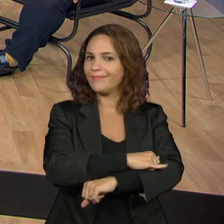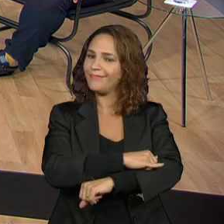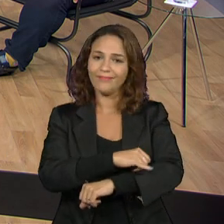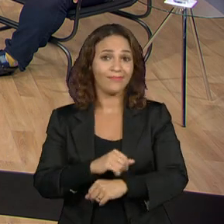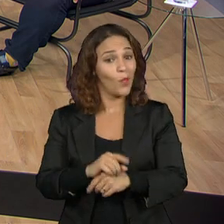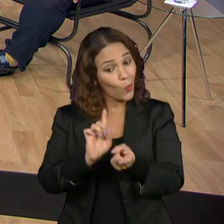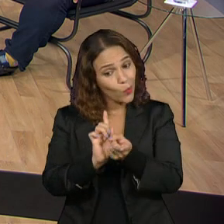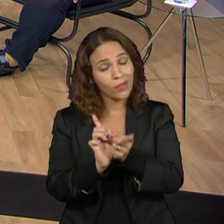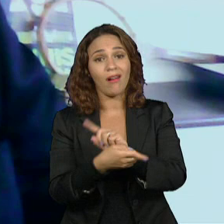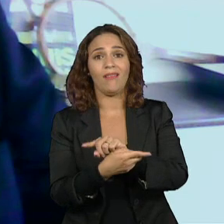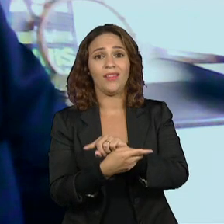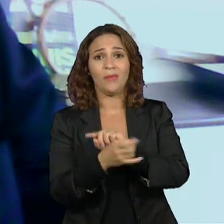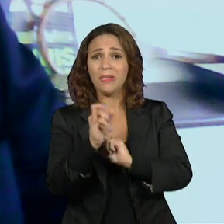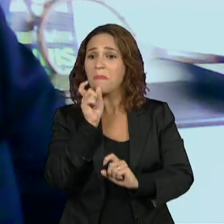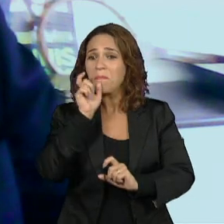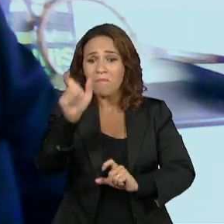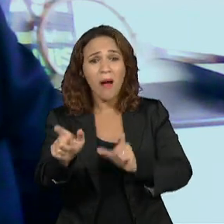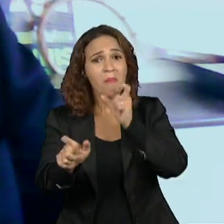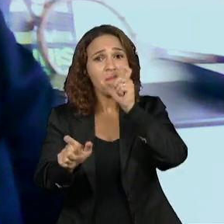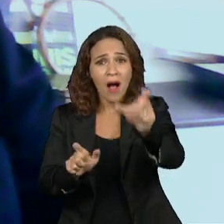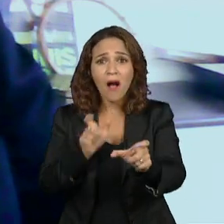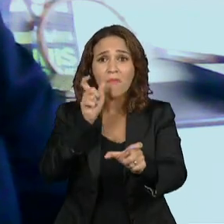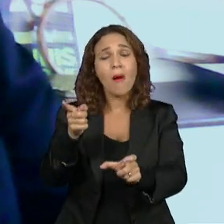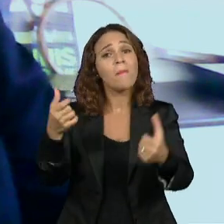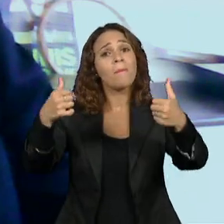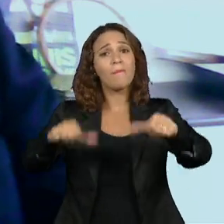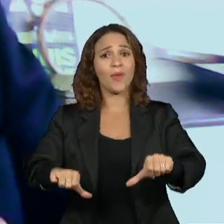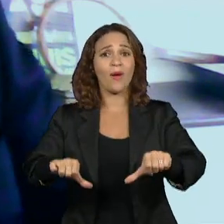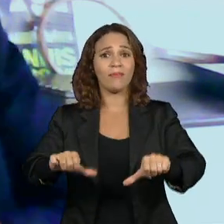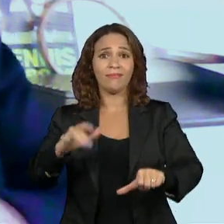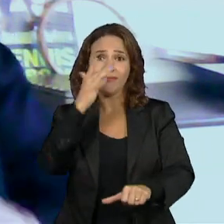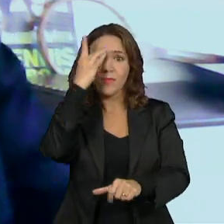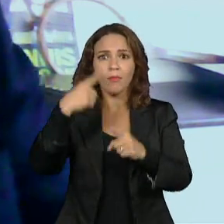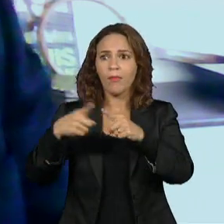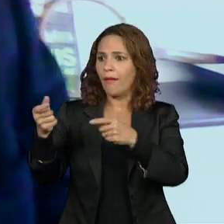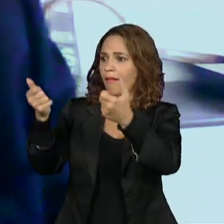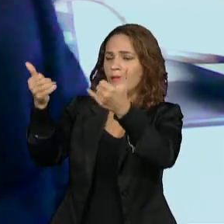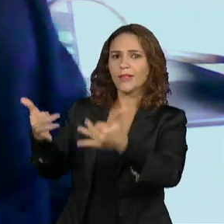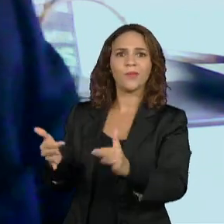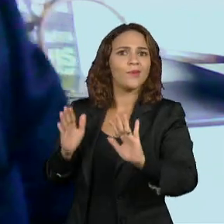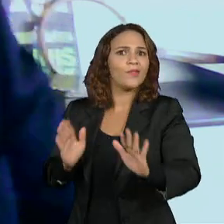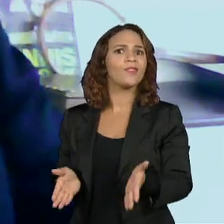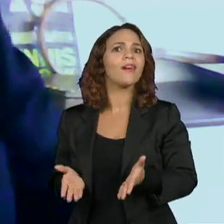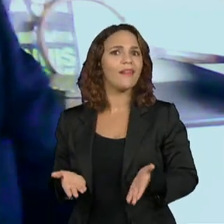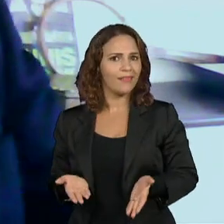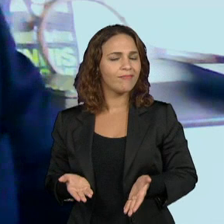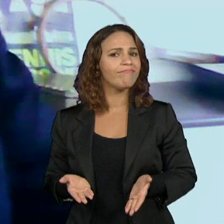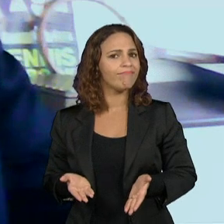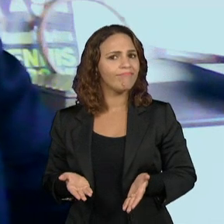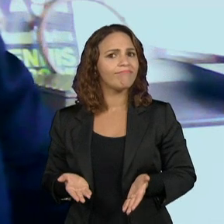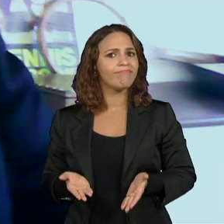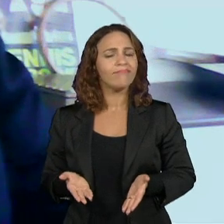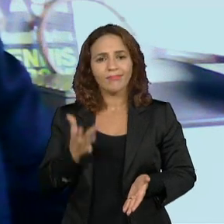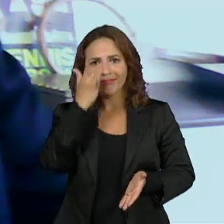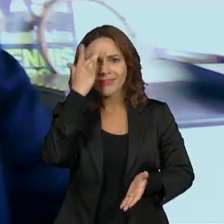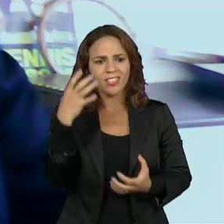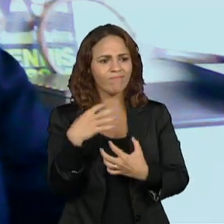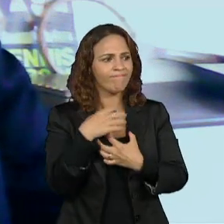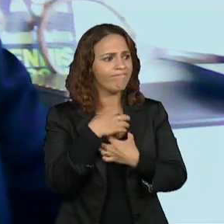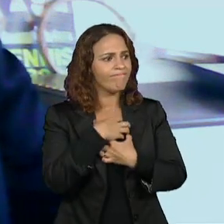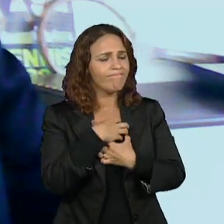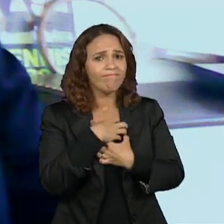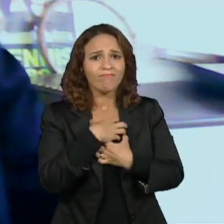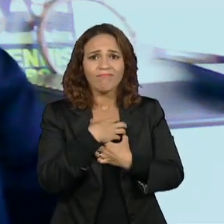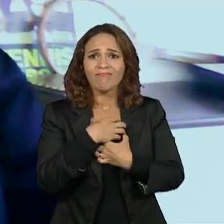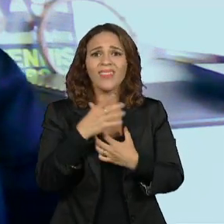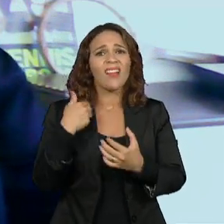para aumentar a obesidade, na minha opinião, porque por tudo isso que a turma aí está falando, o paciente vai